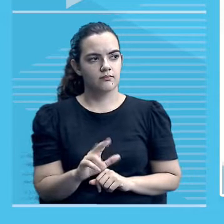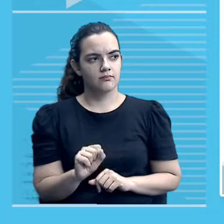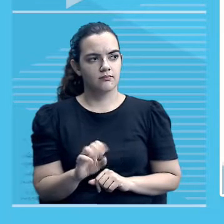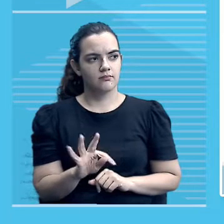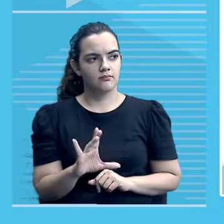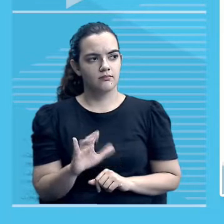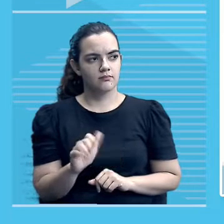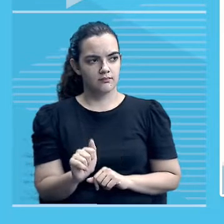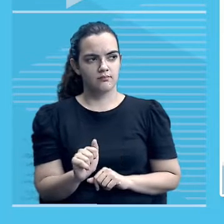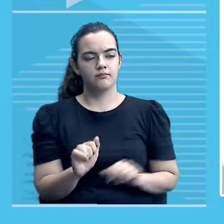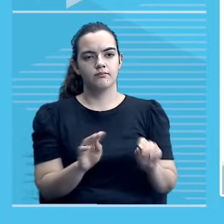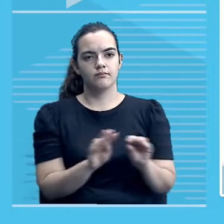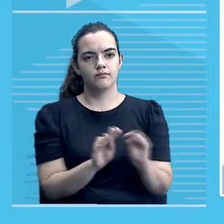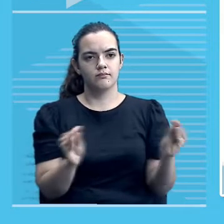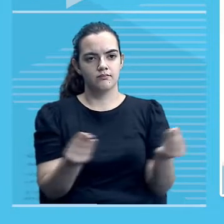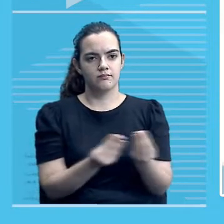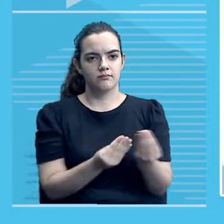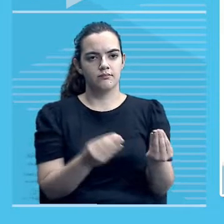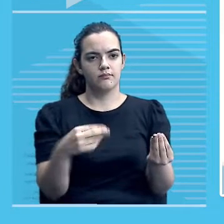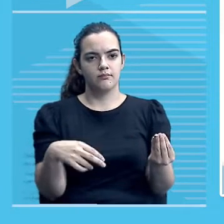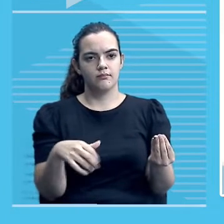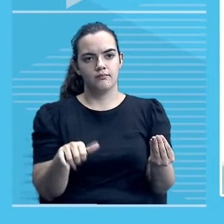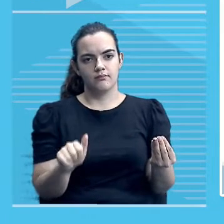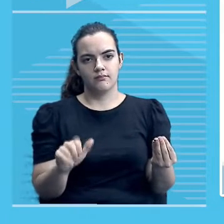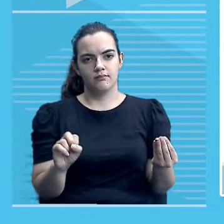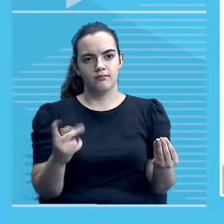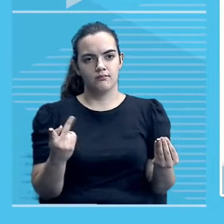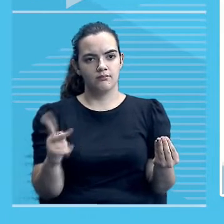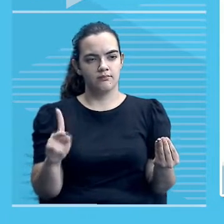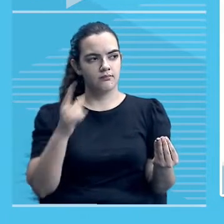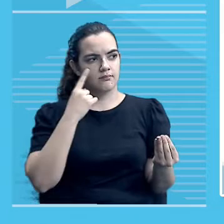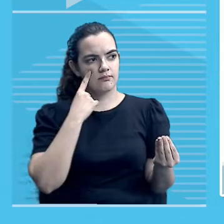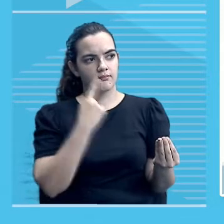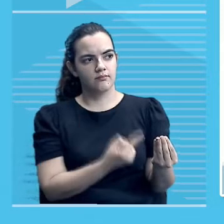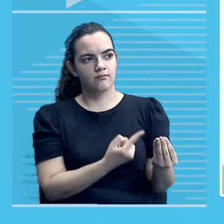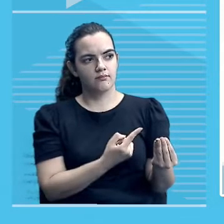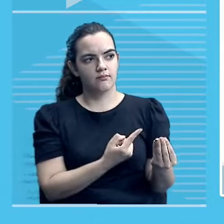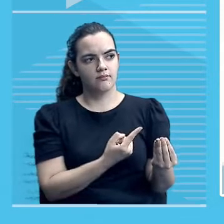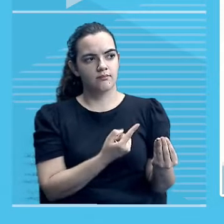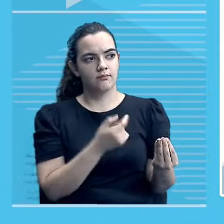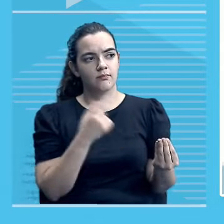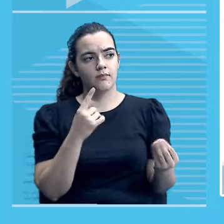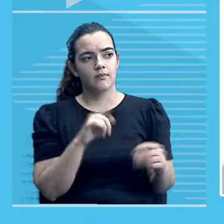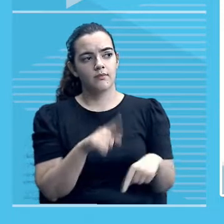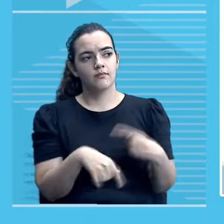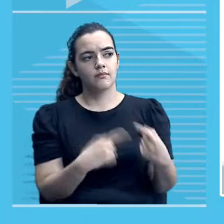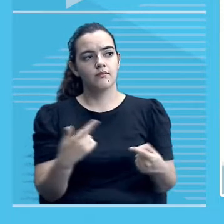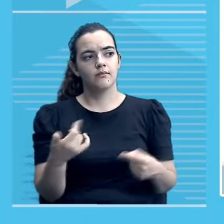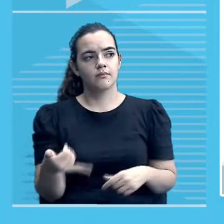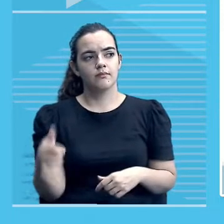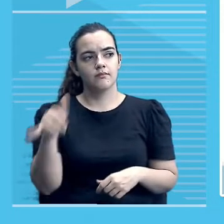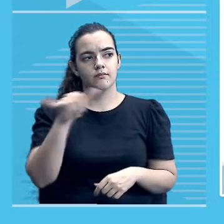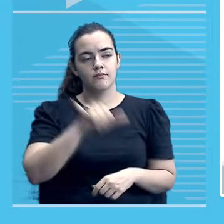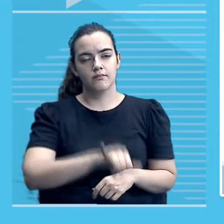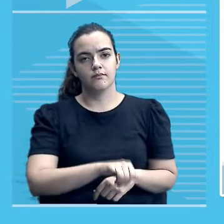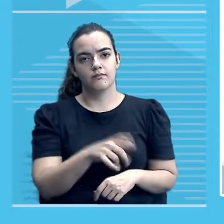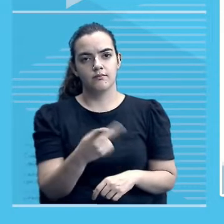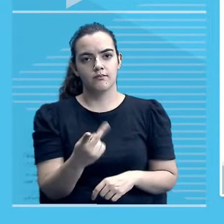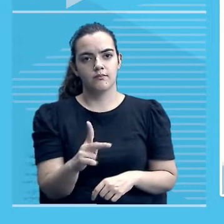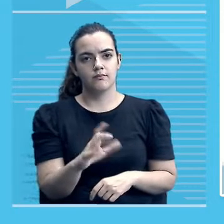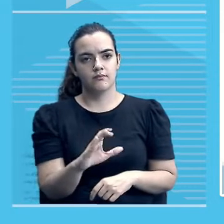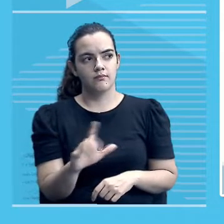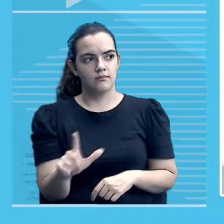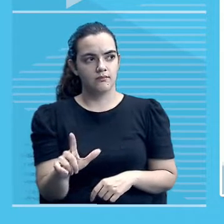o hidrogênio do ácido para formar água. E foi total por quê? Porque não apareceu nem hidrogênio nem hidroxila no